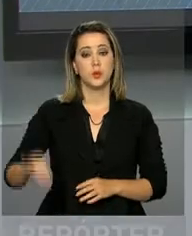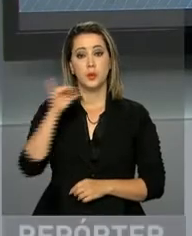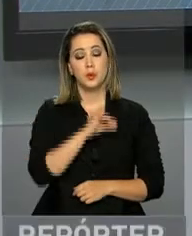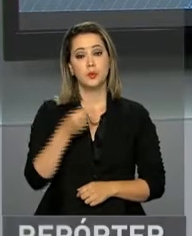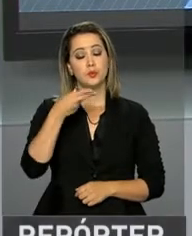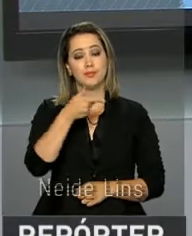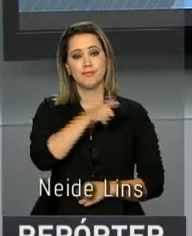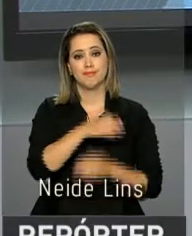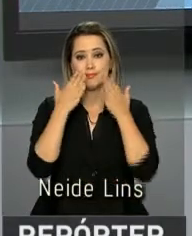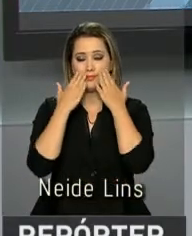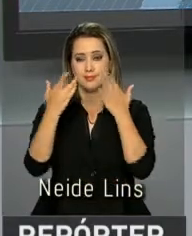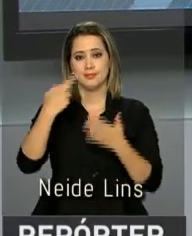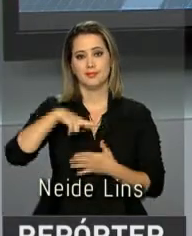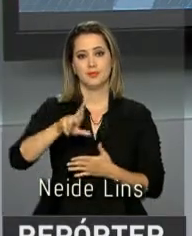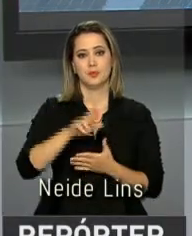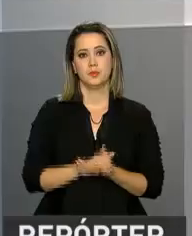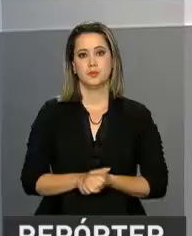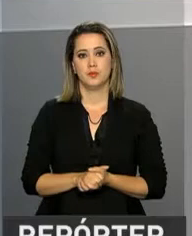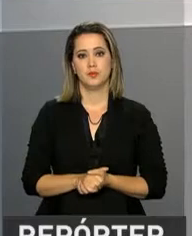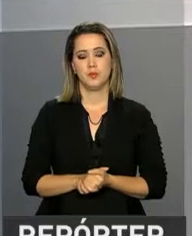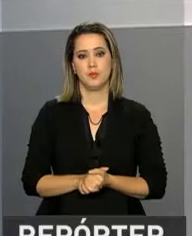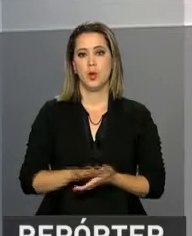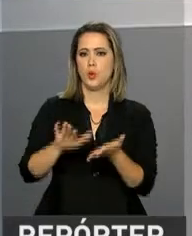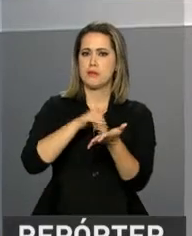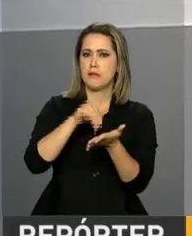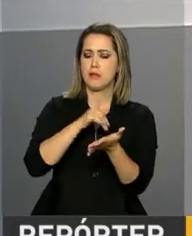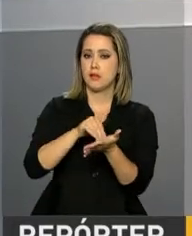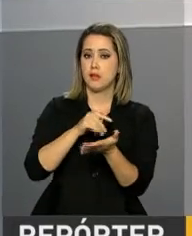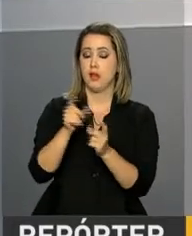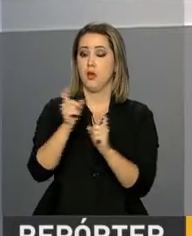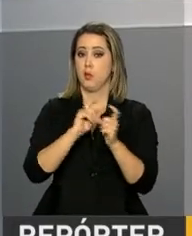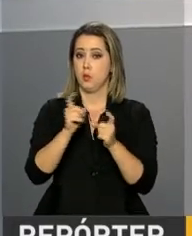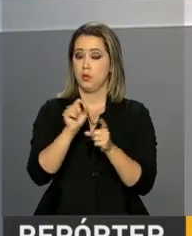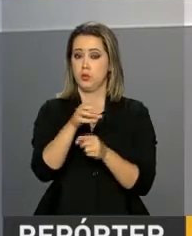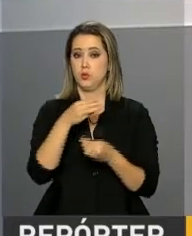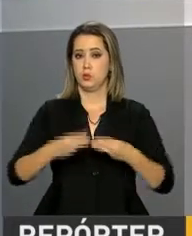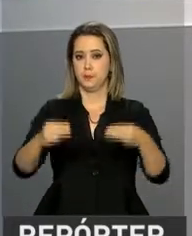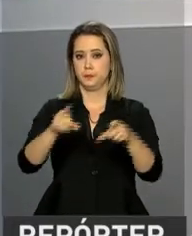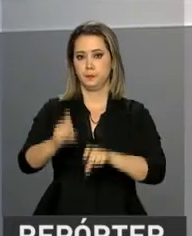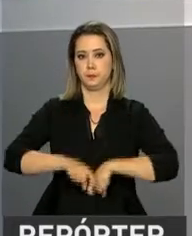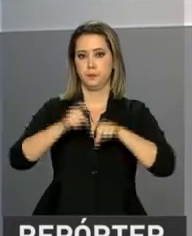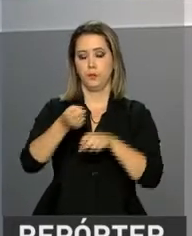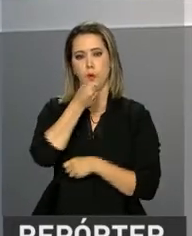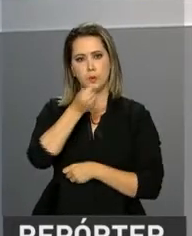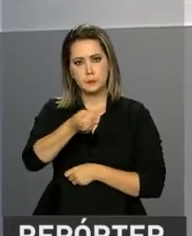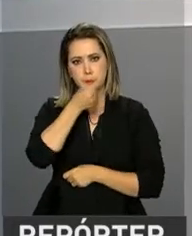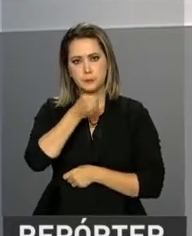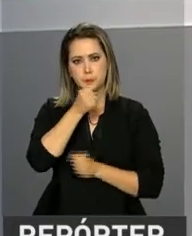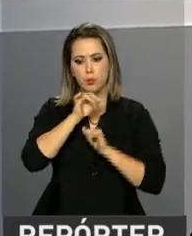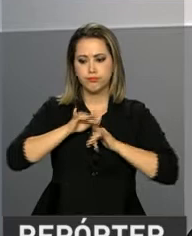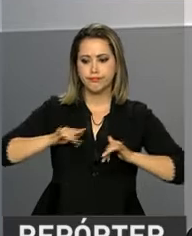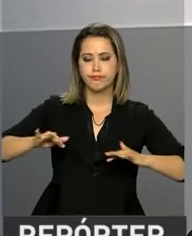Olá, no ar, o repórter NBR. O secretário executivo do Ministério da Agricultura concedeu uma entrevista coletiva